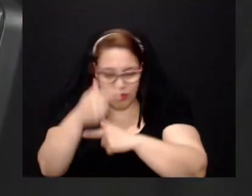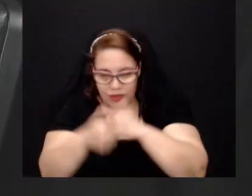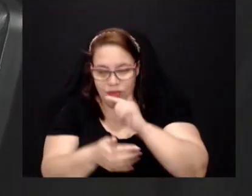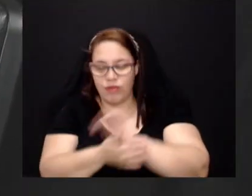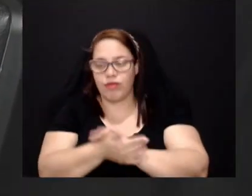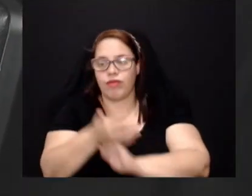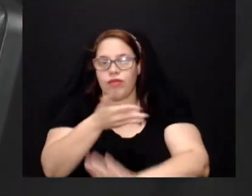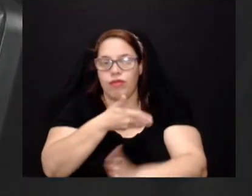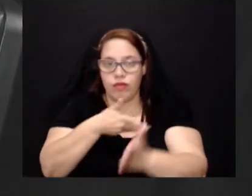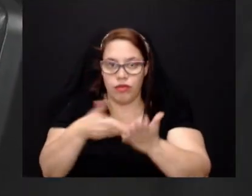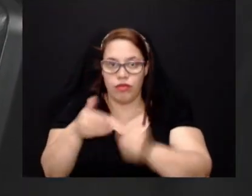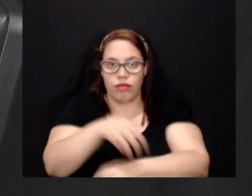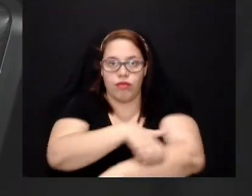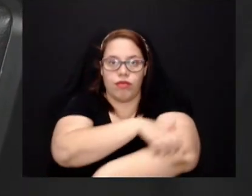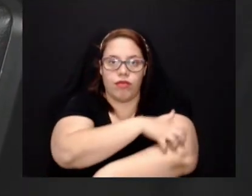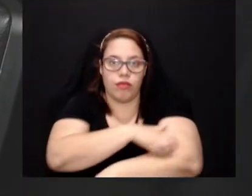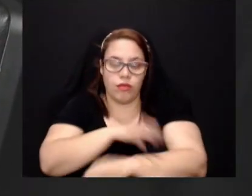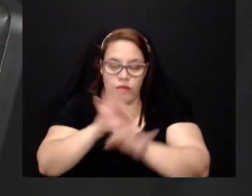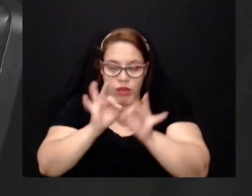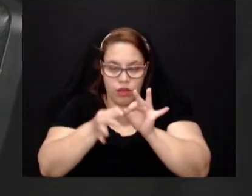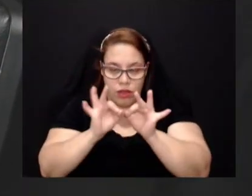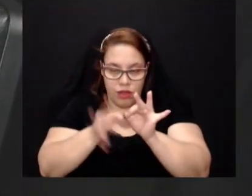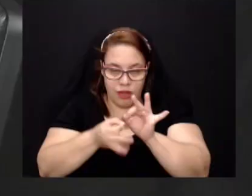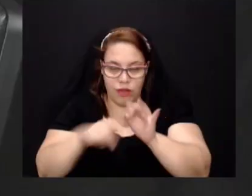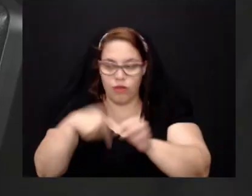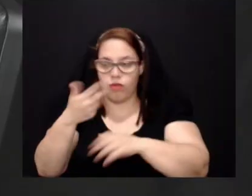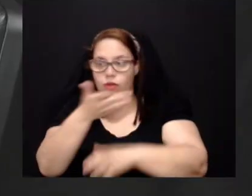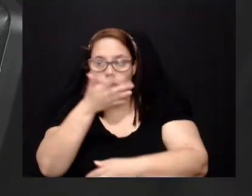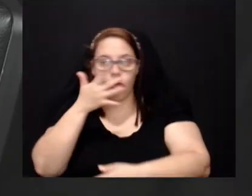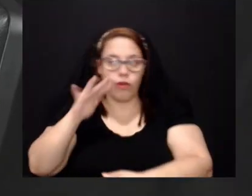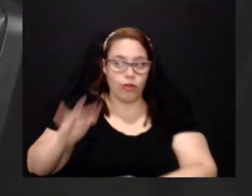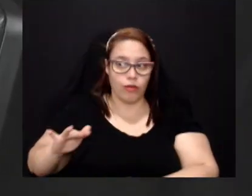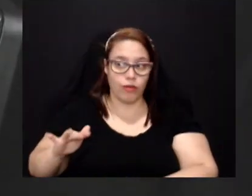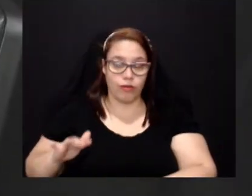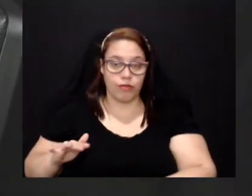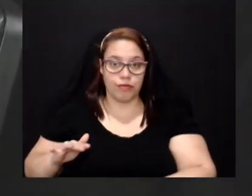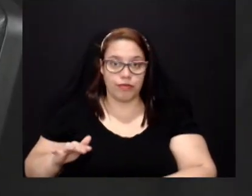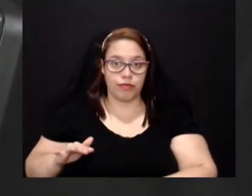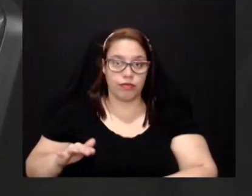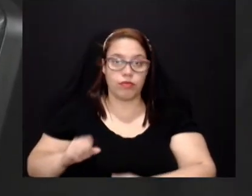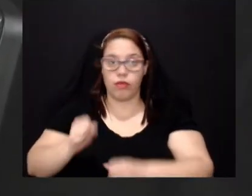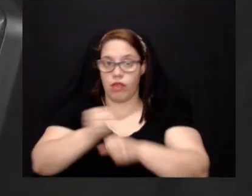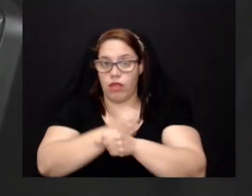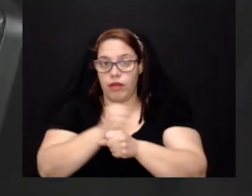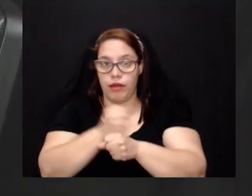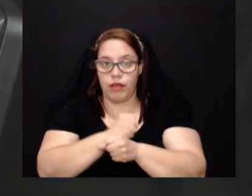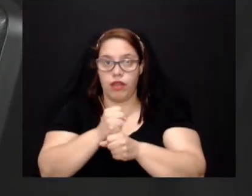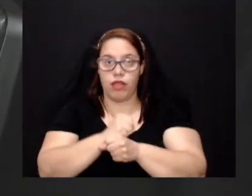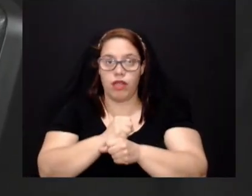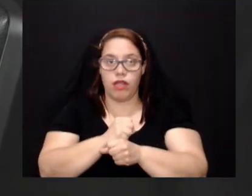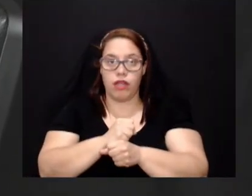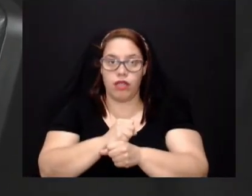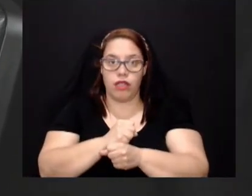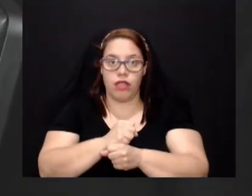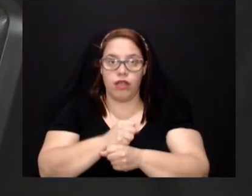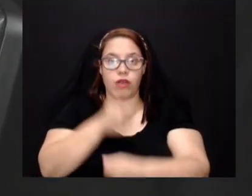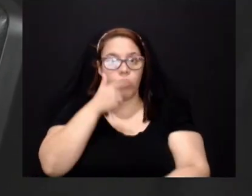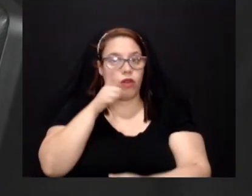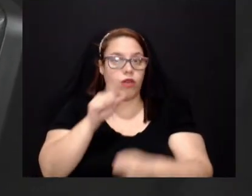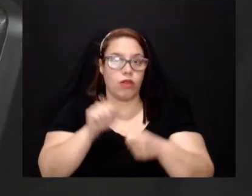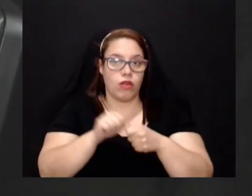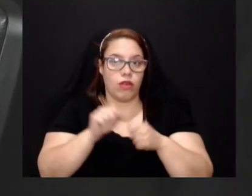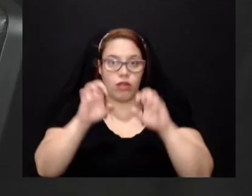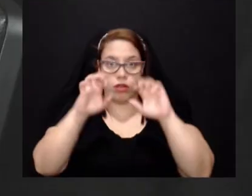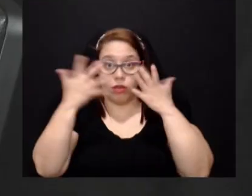da oficina para outras crianças. Esse ano a gente estava muito atribulado, não conseguimos fazer a festa